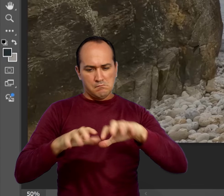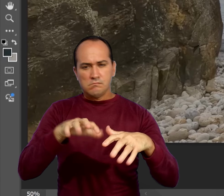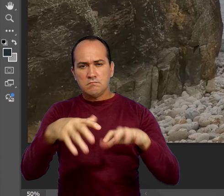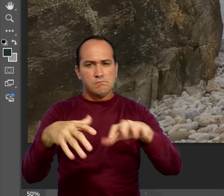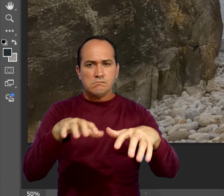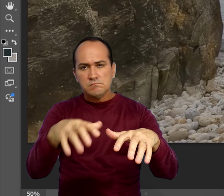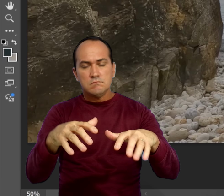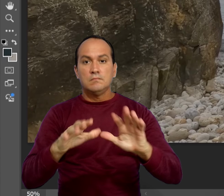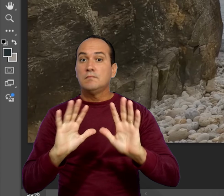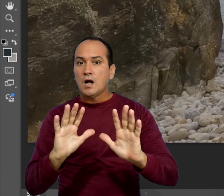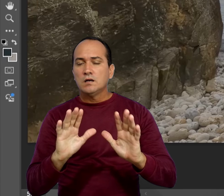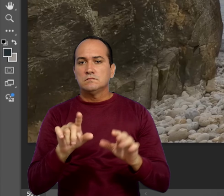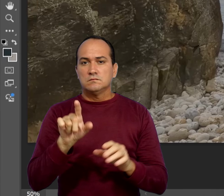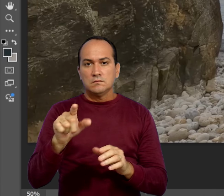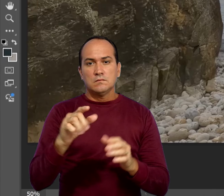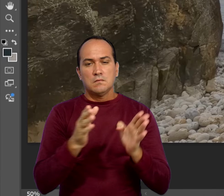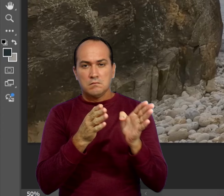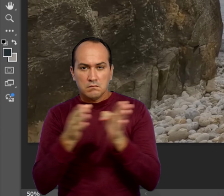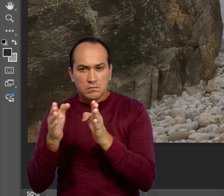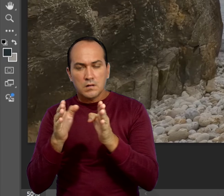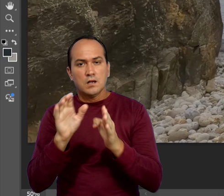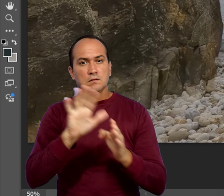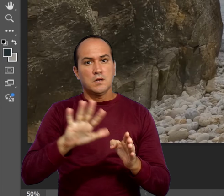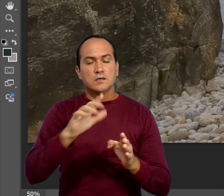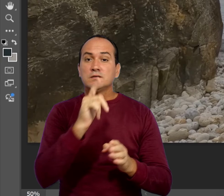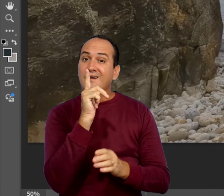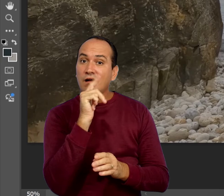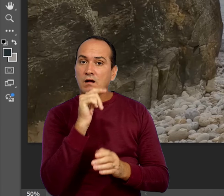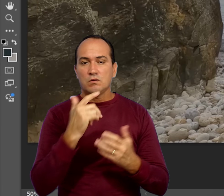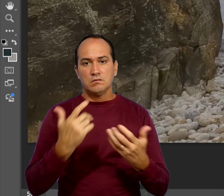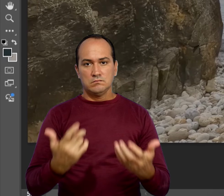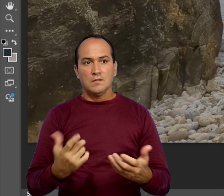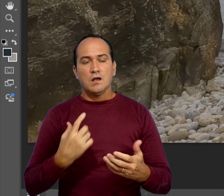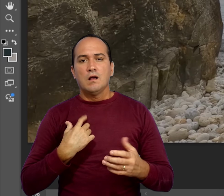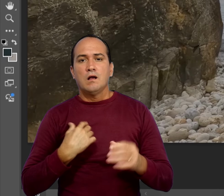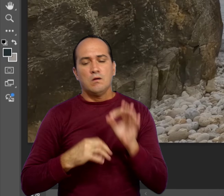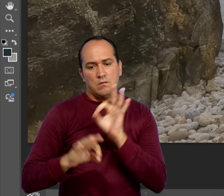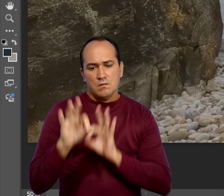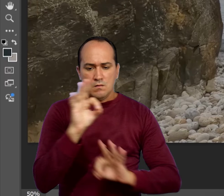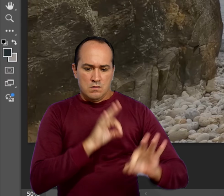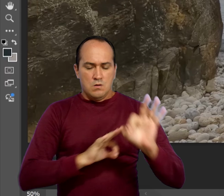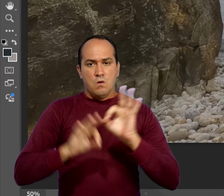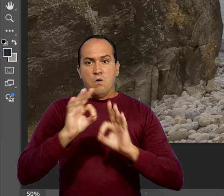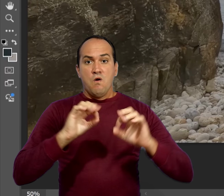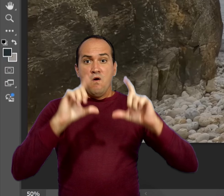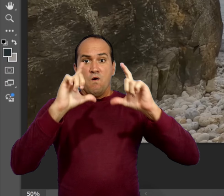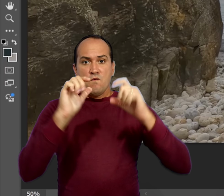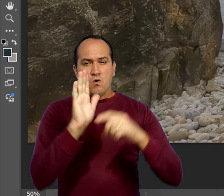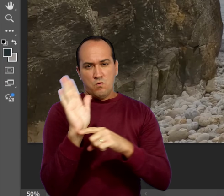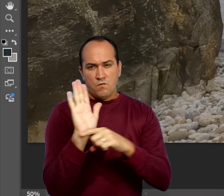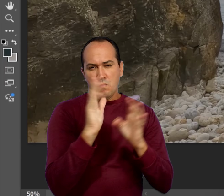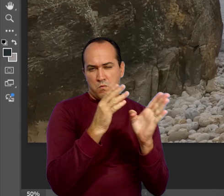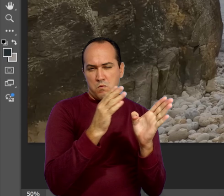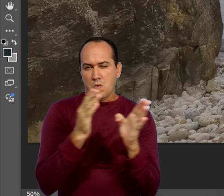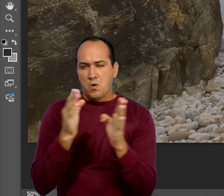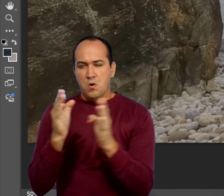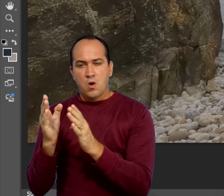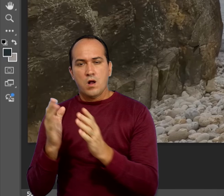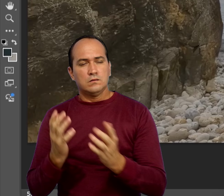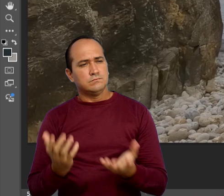pedregoso, mas eu tenho uma parte da imagem, que é essa parte aqui, que tem água. Então, quando eu tentasse transformar essa foto